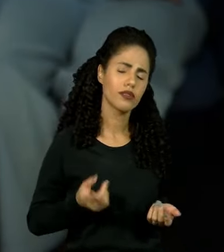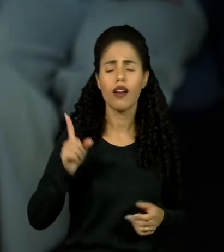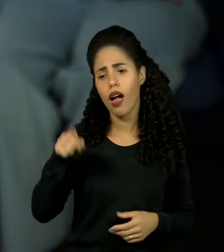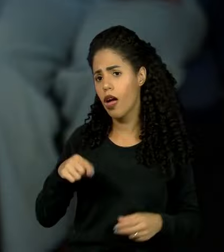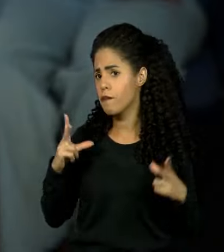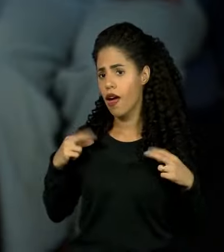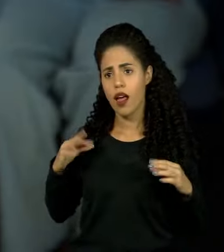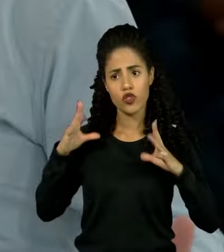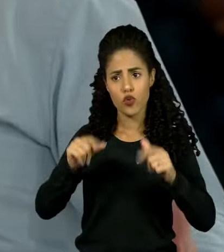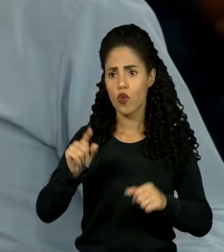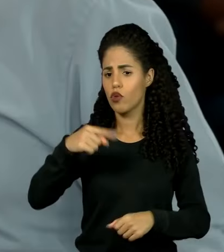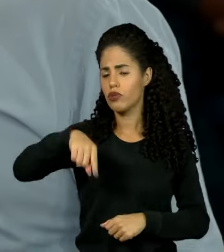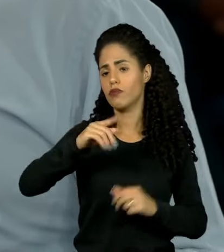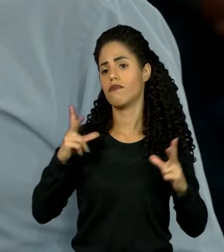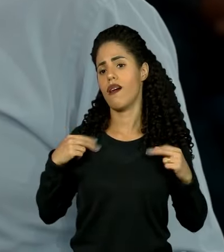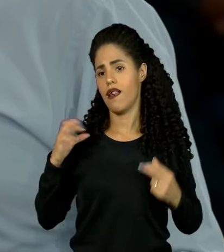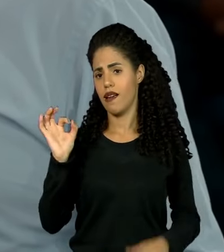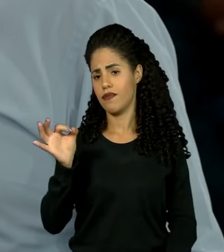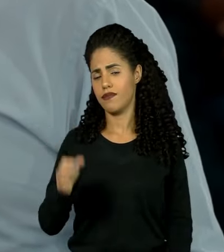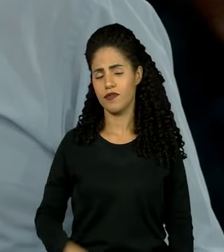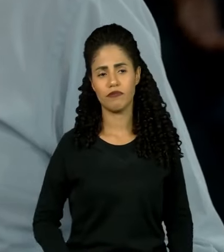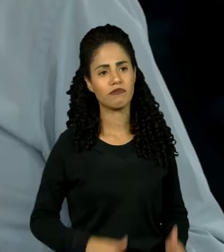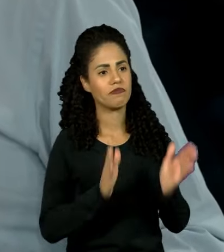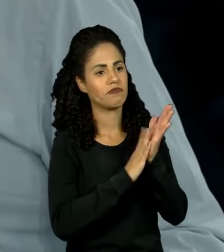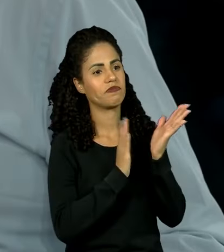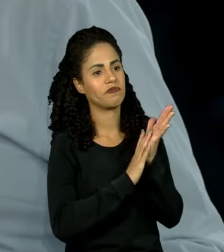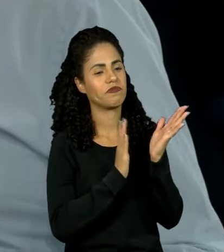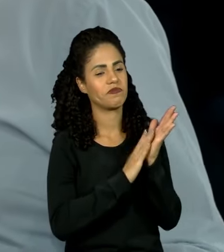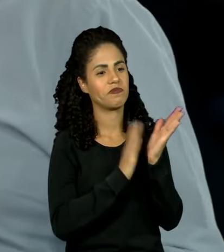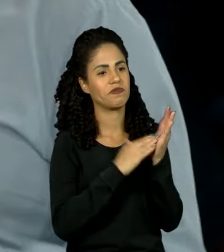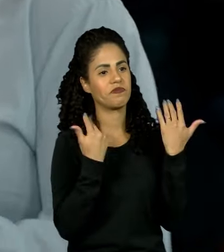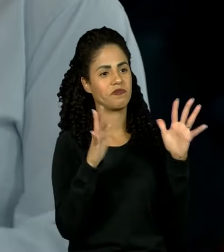mundo merece eles mais ainda Presidente